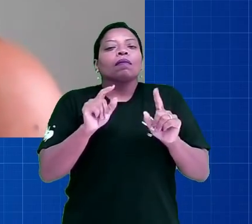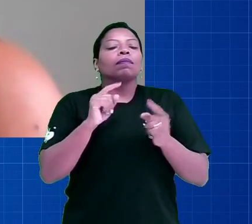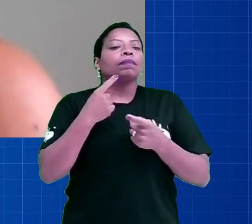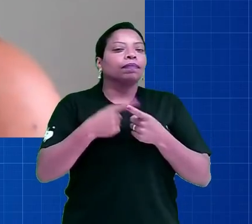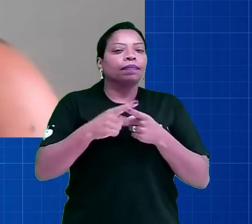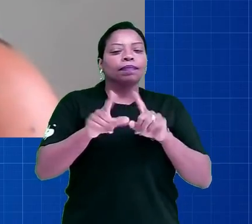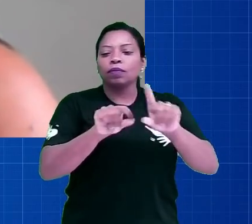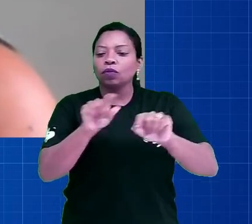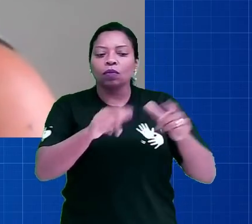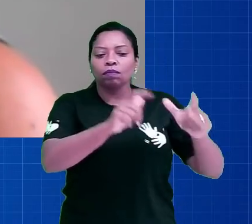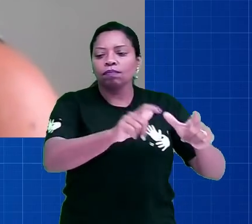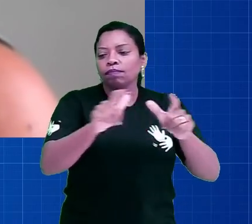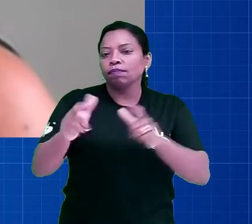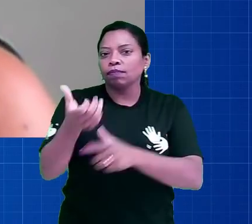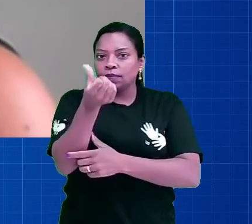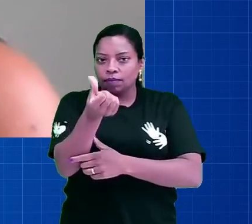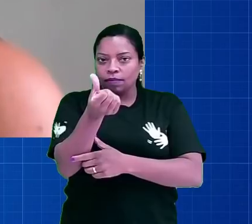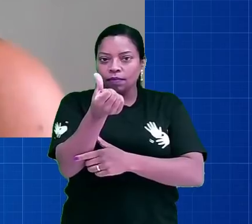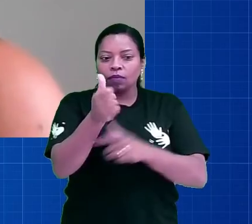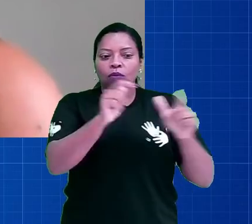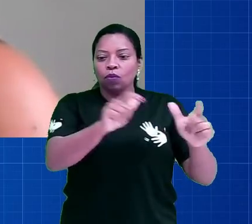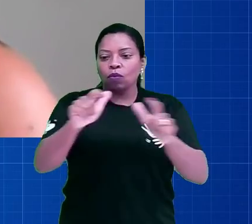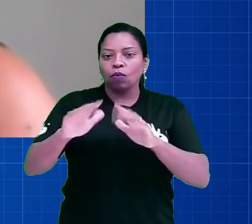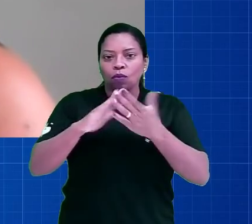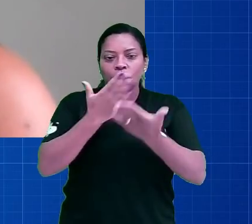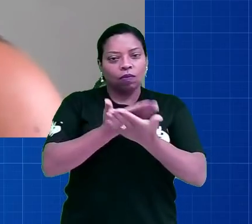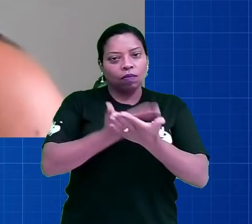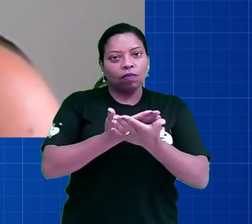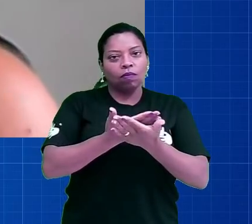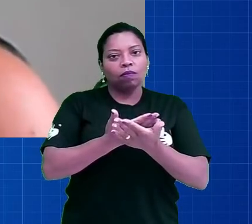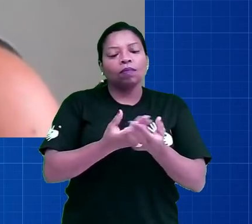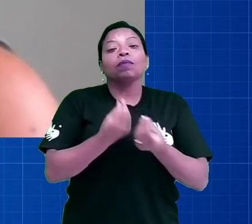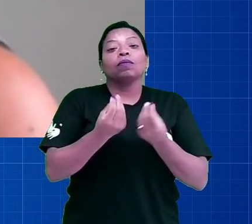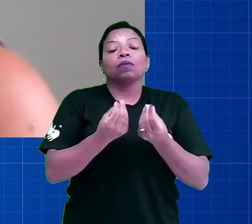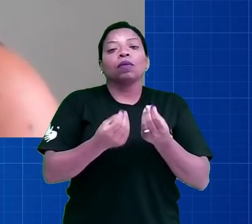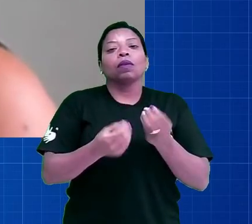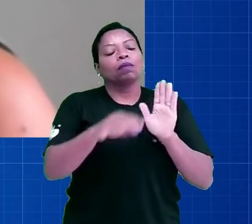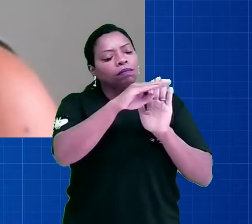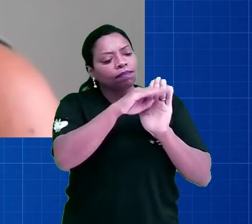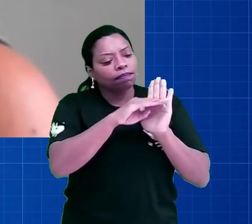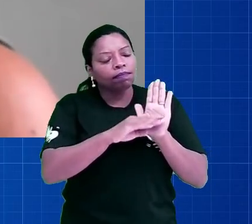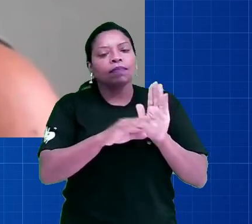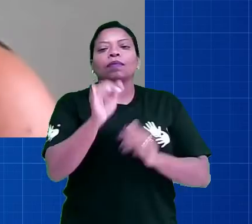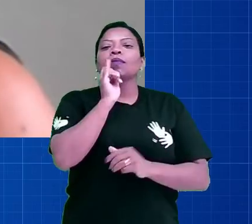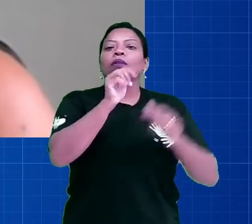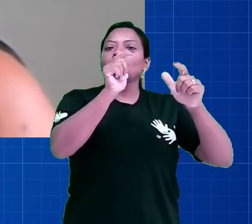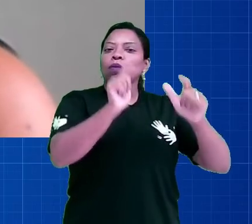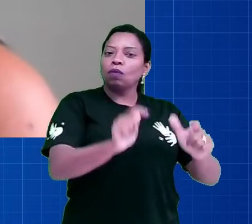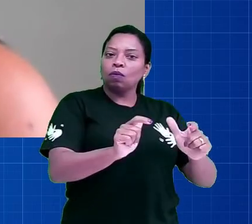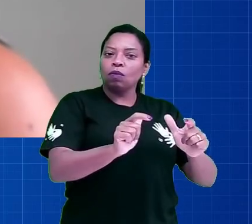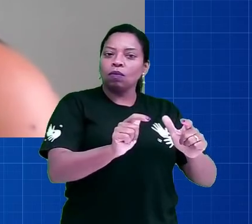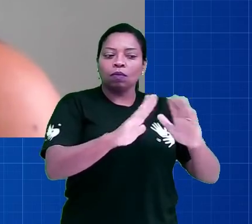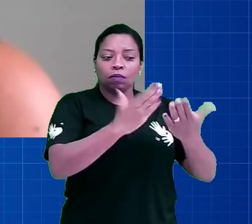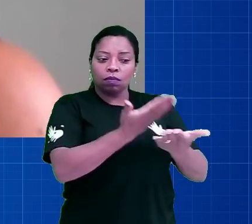questão do por que foram escolhidas estas unidades, né? Entraram vários critérios na definição.